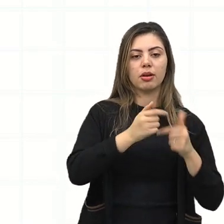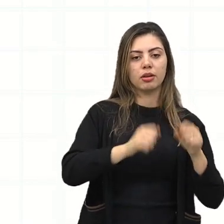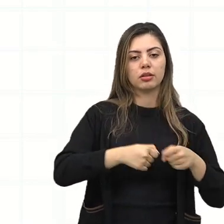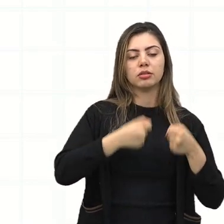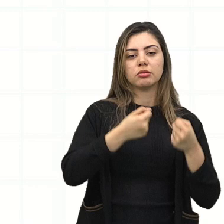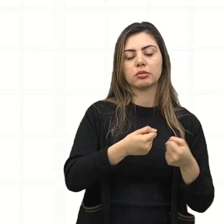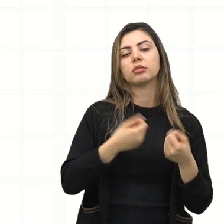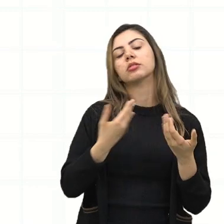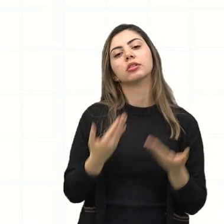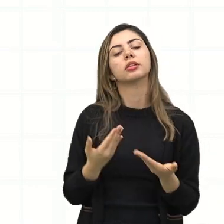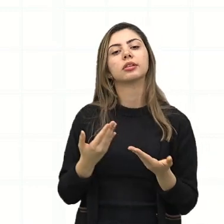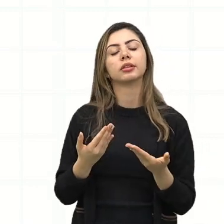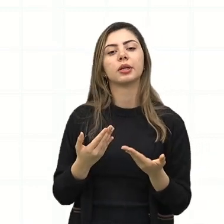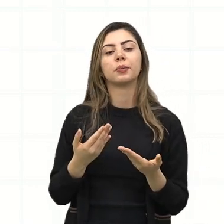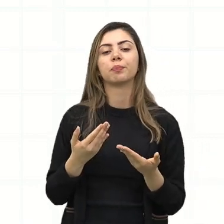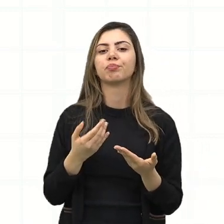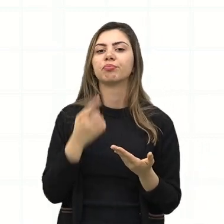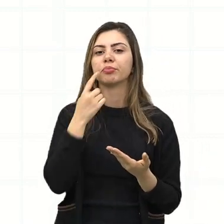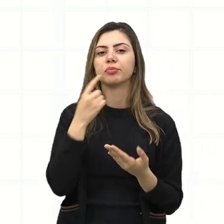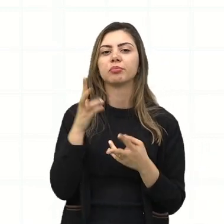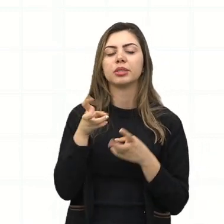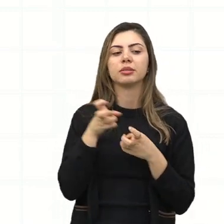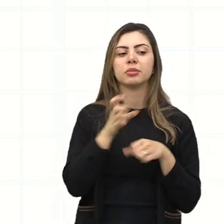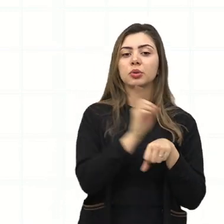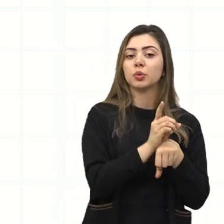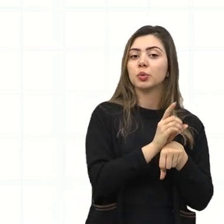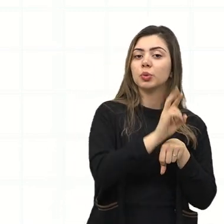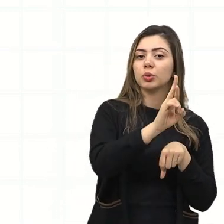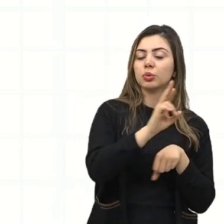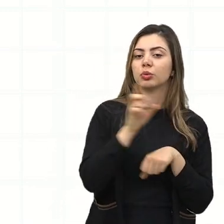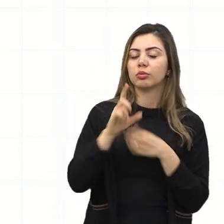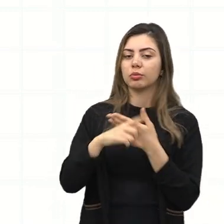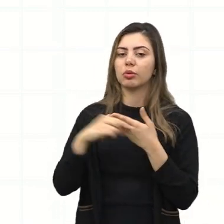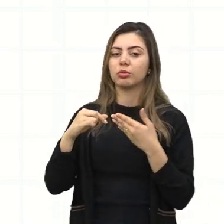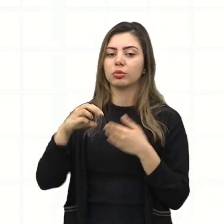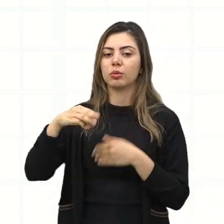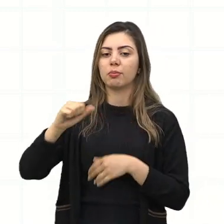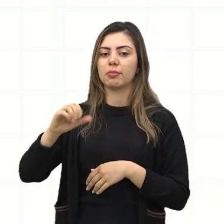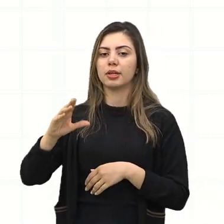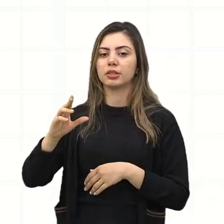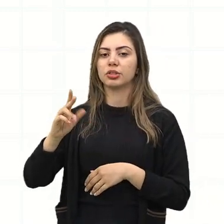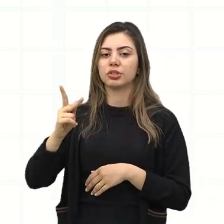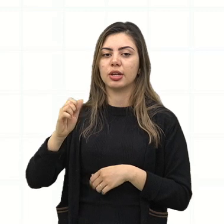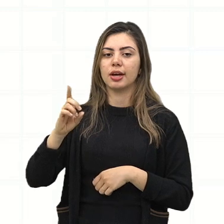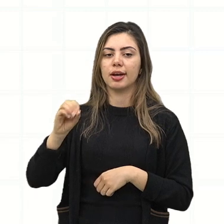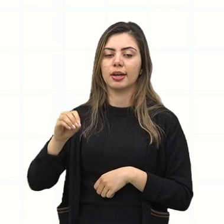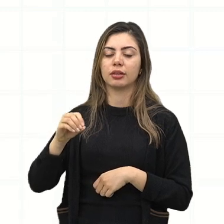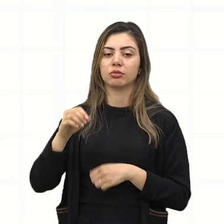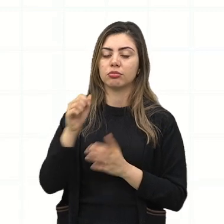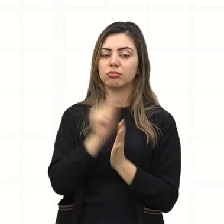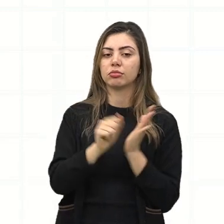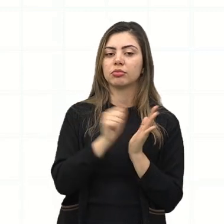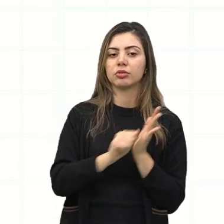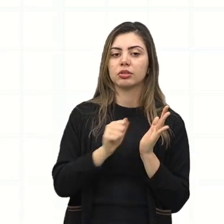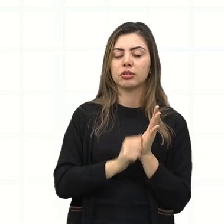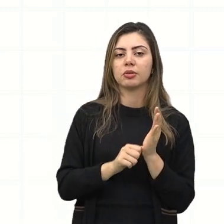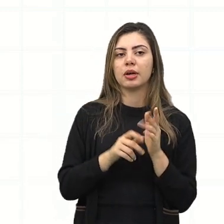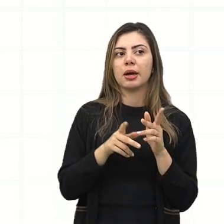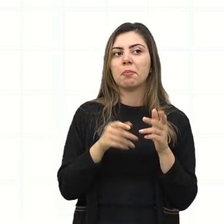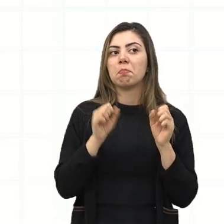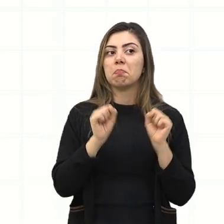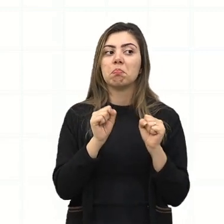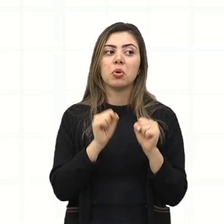Então, o Bacamarte, gente, que o Machado de Assis escreveu, é como se fosse uma pessoa